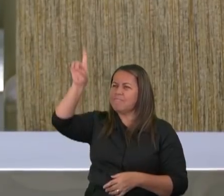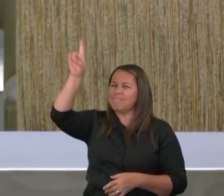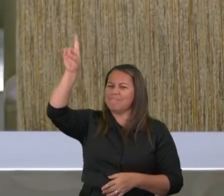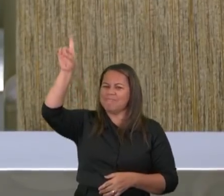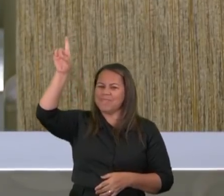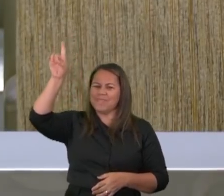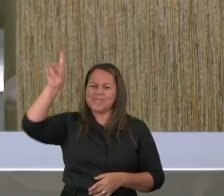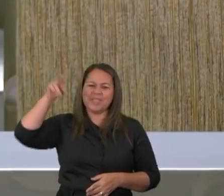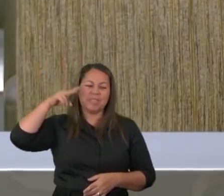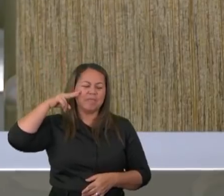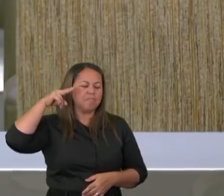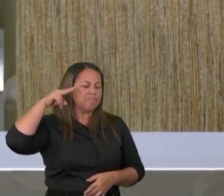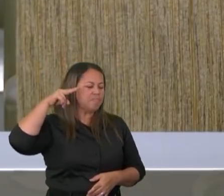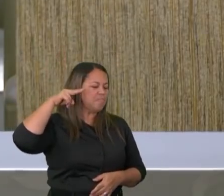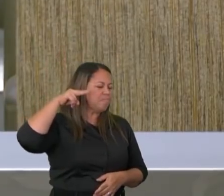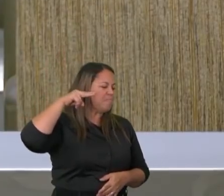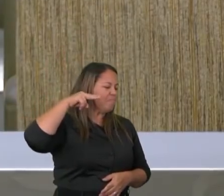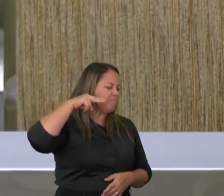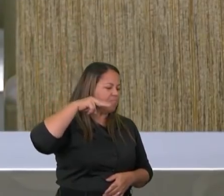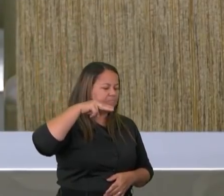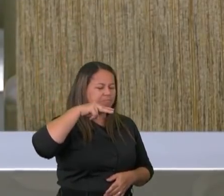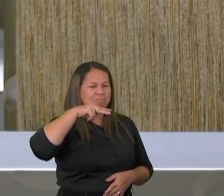o pássaro.